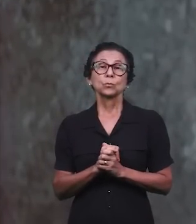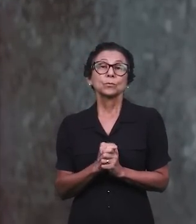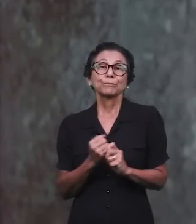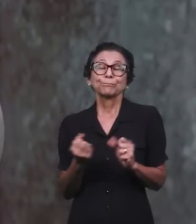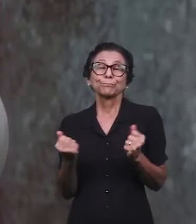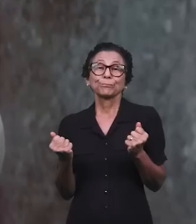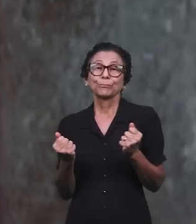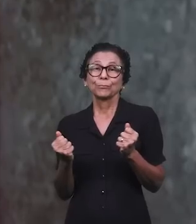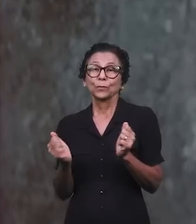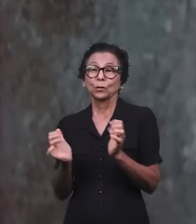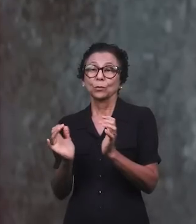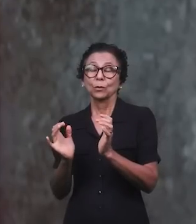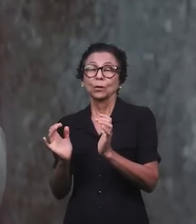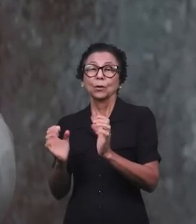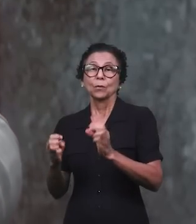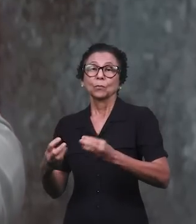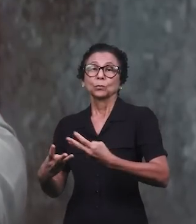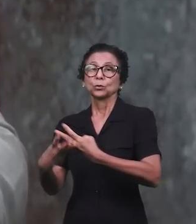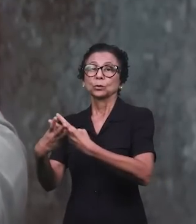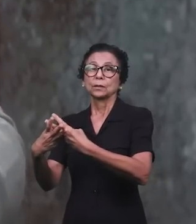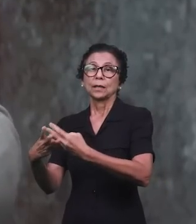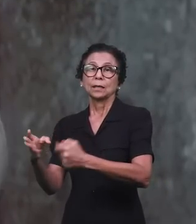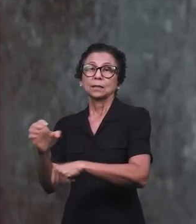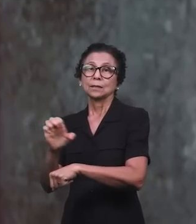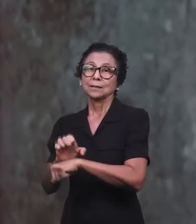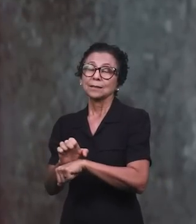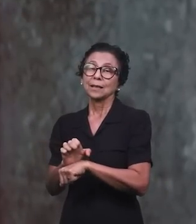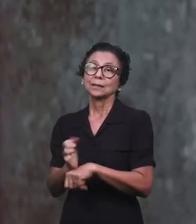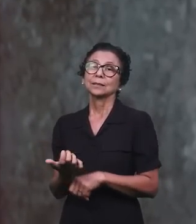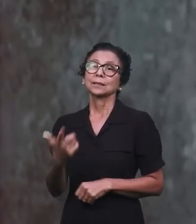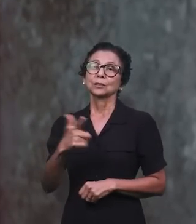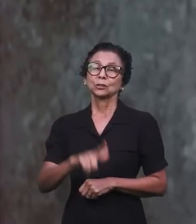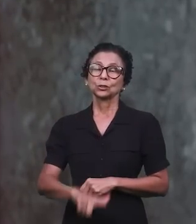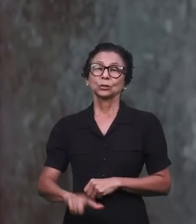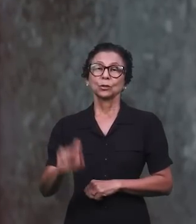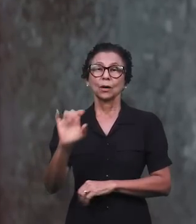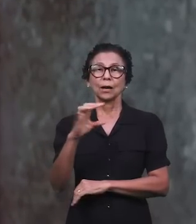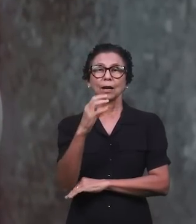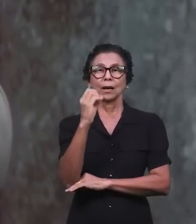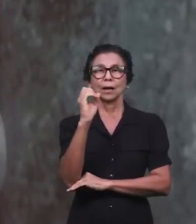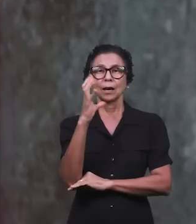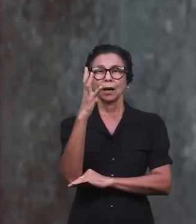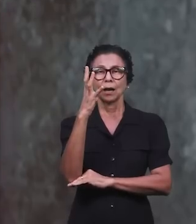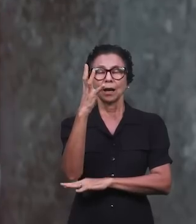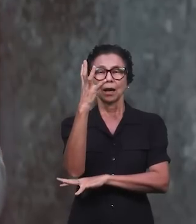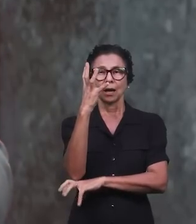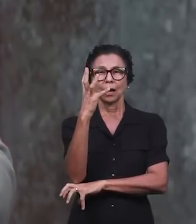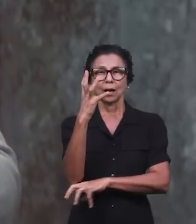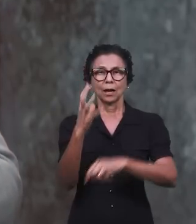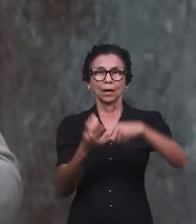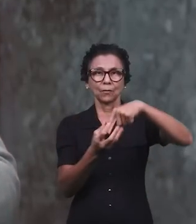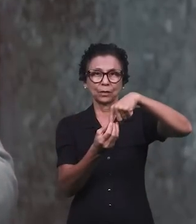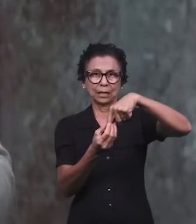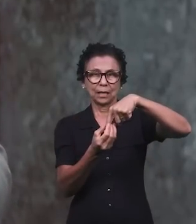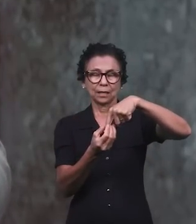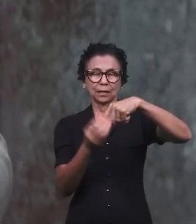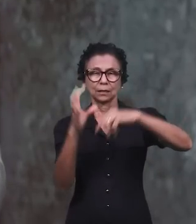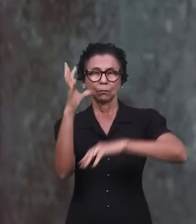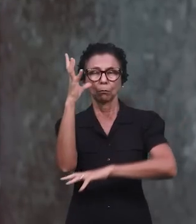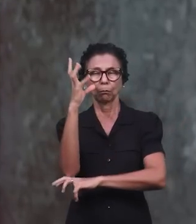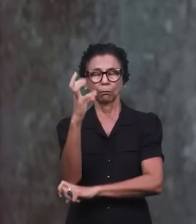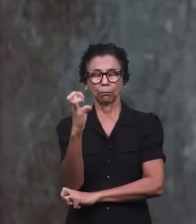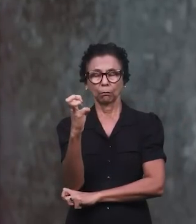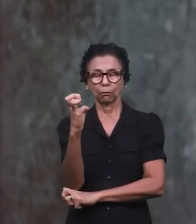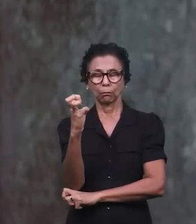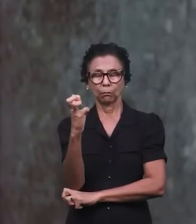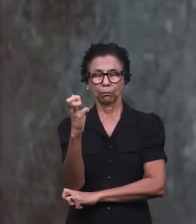extraordinária, historicamente formidável. É a figueira que brota, né, como está lá em Mateus 24, 32, a profecia do